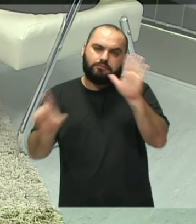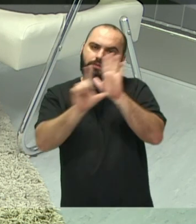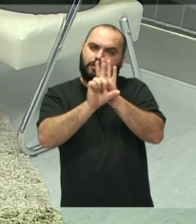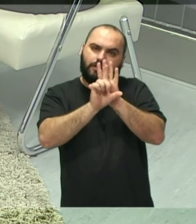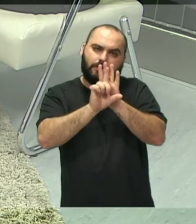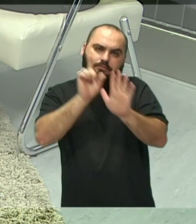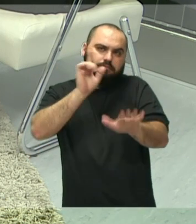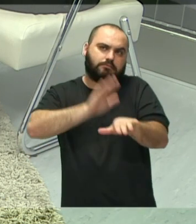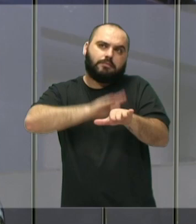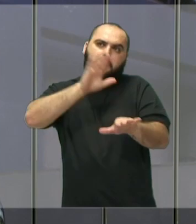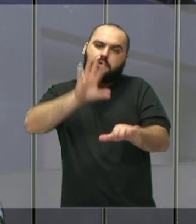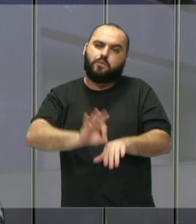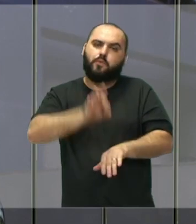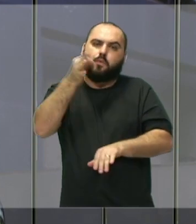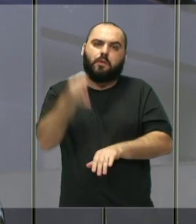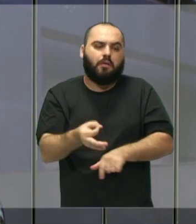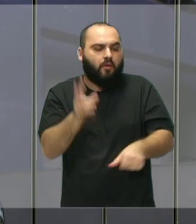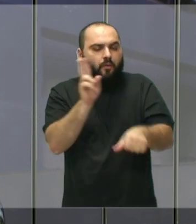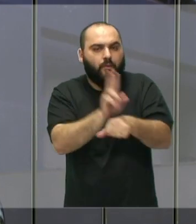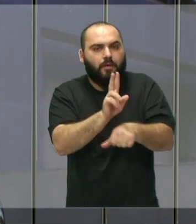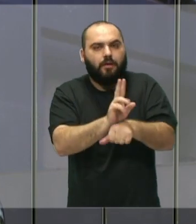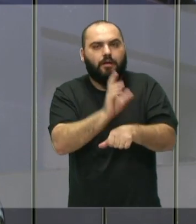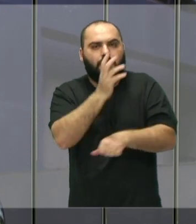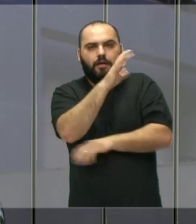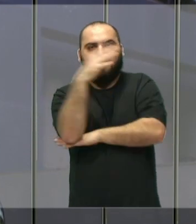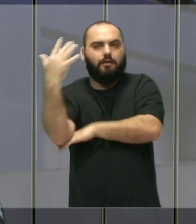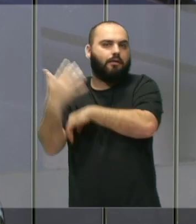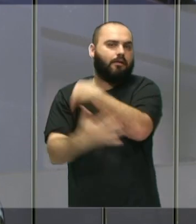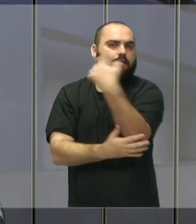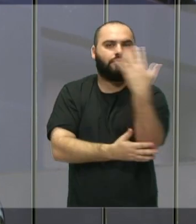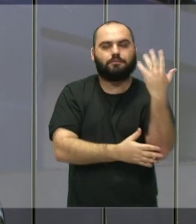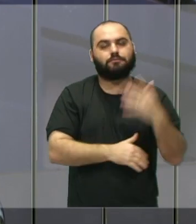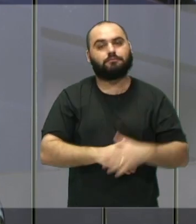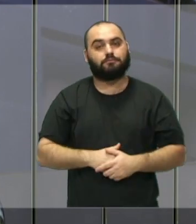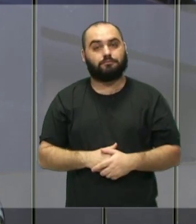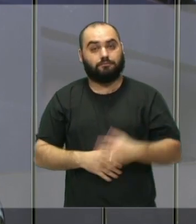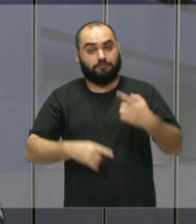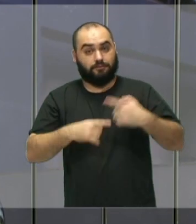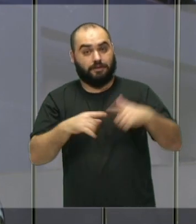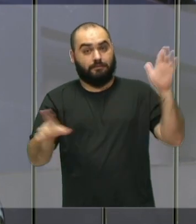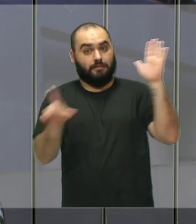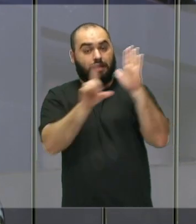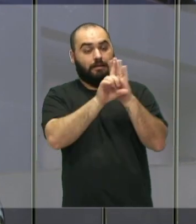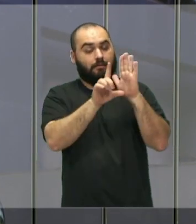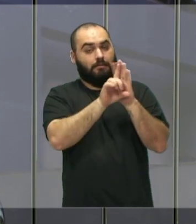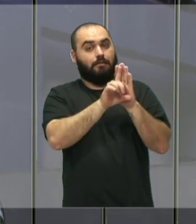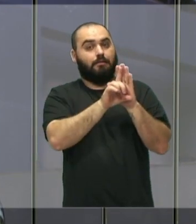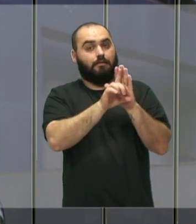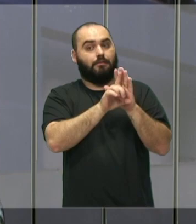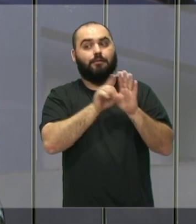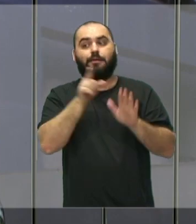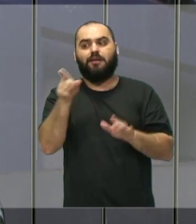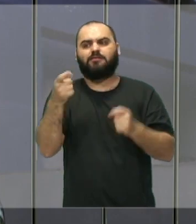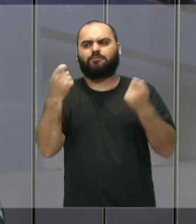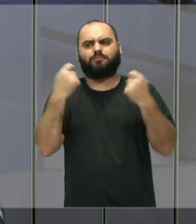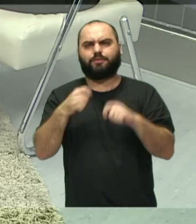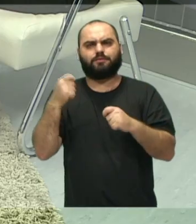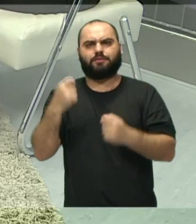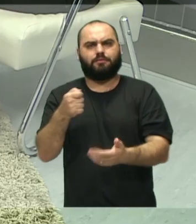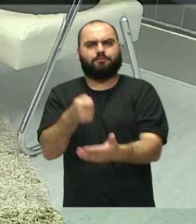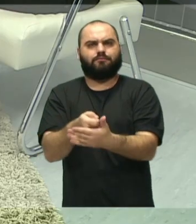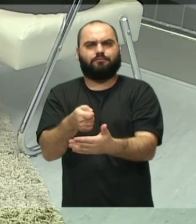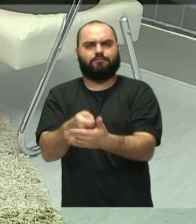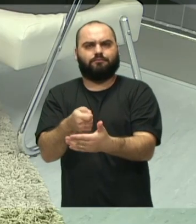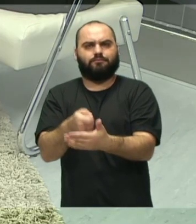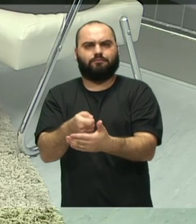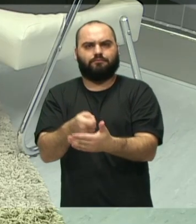cuidado dessas árvores. Porque, pela lei, talvez ele não precisasse ter essa obrigatoriedade de